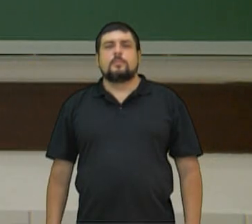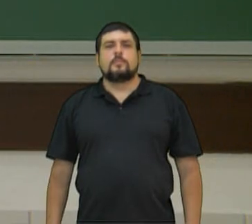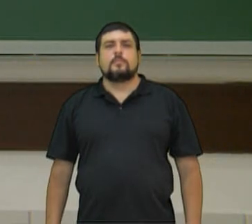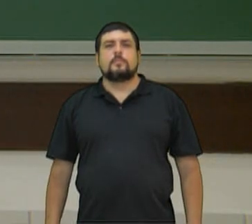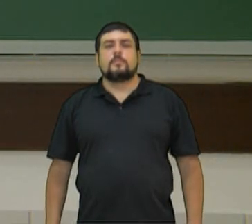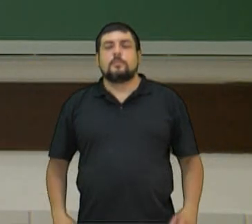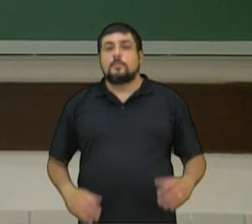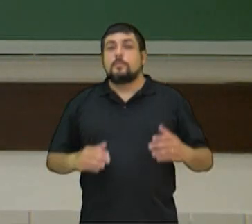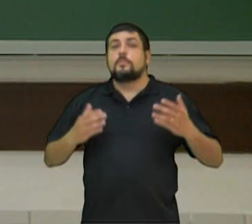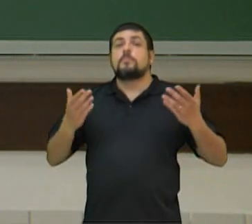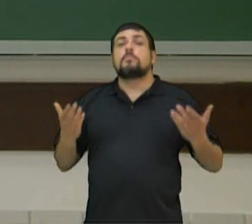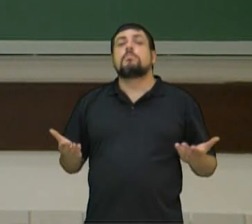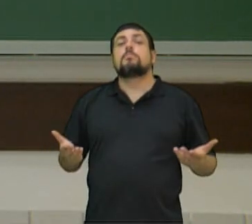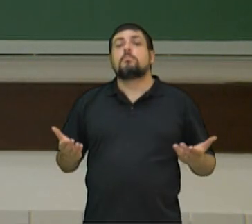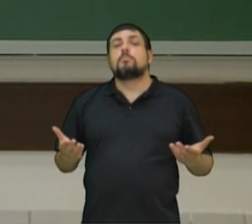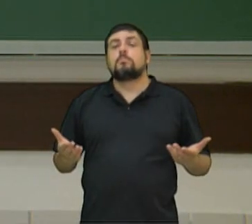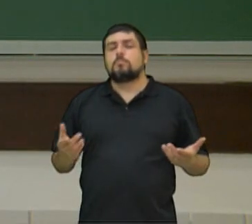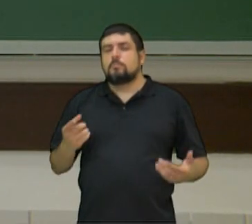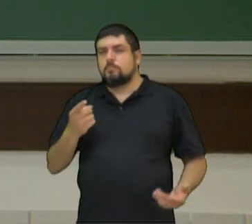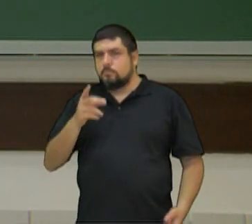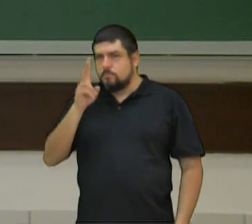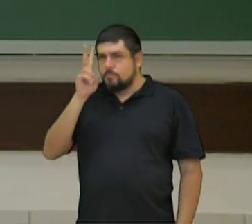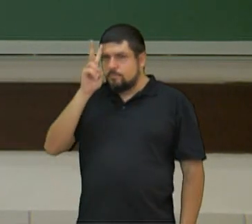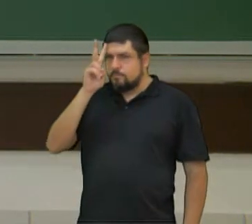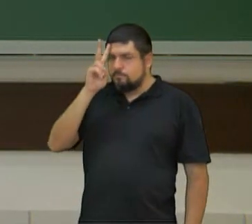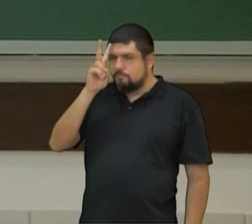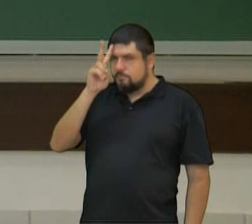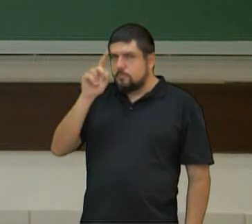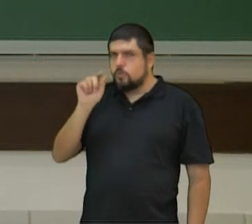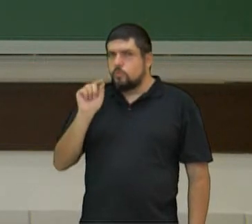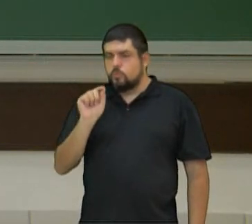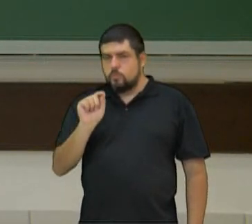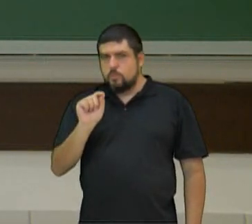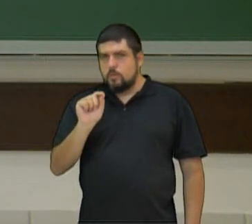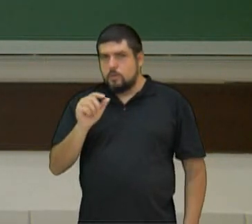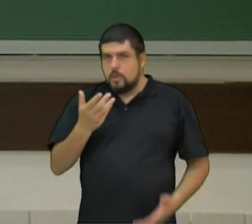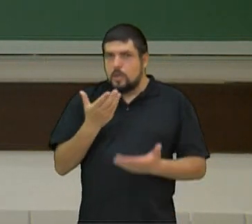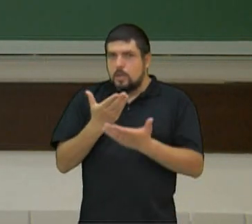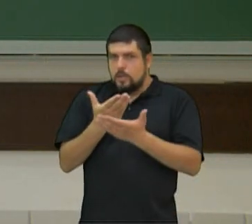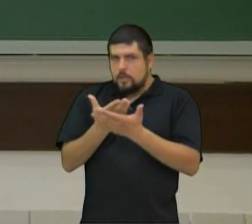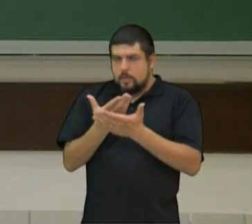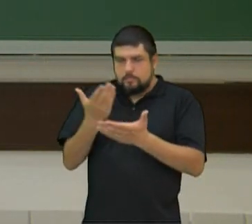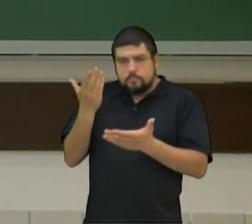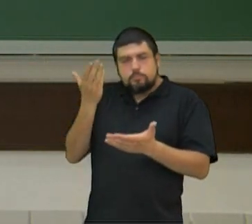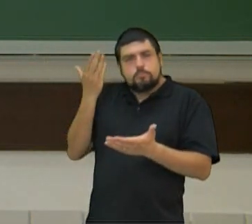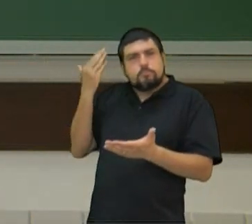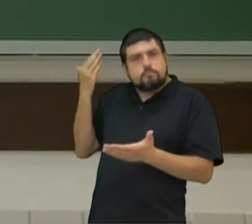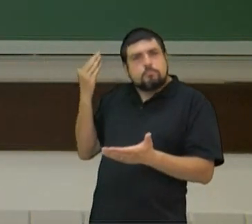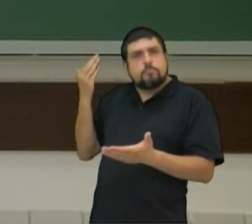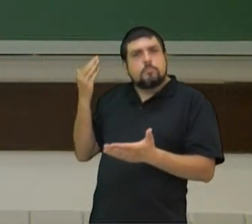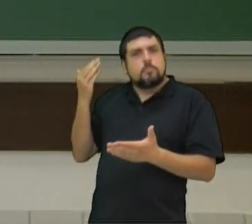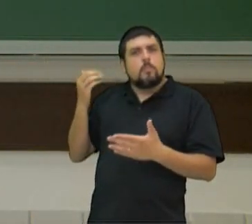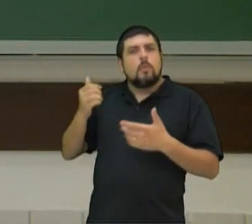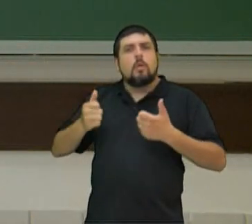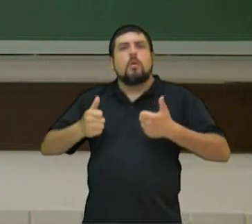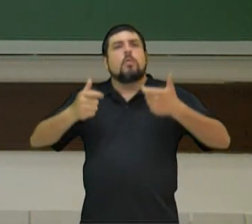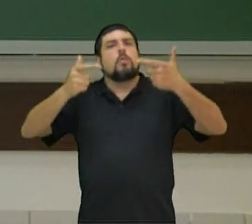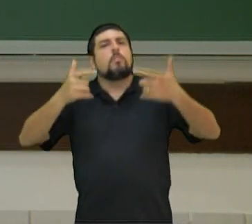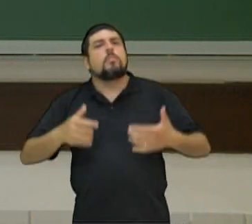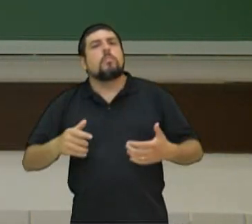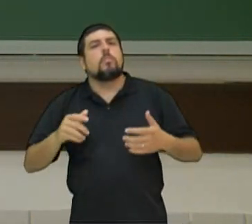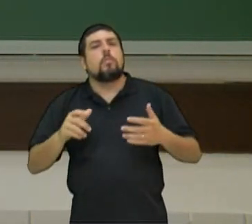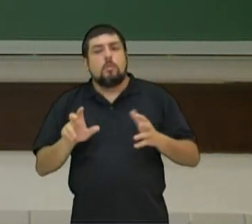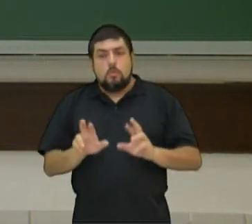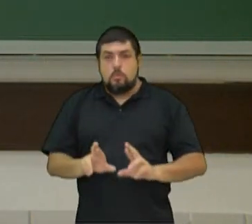E então lembrando, né, que a gente viu nas nossas aulas passadas a respeito de vacina e de